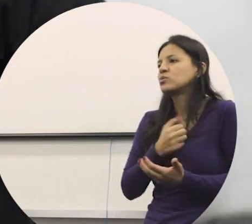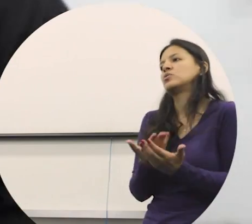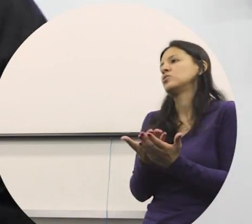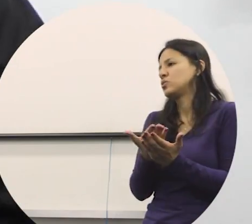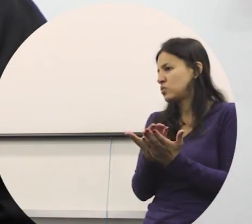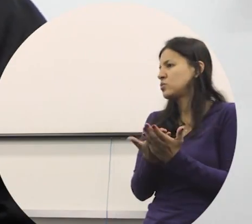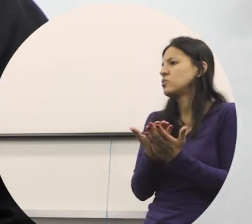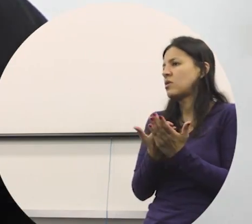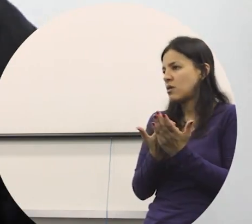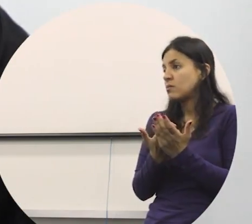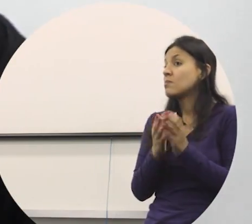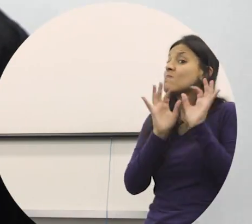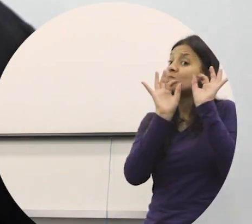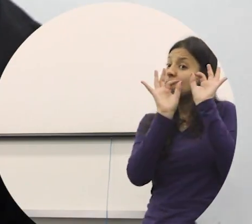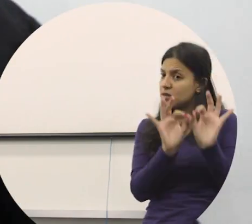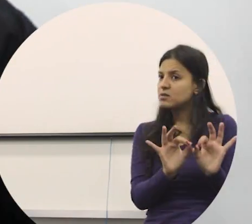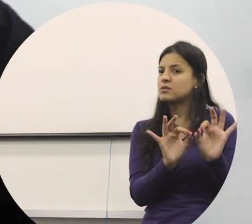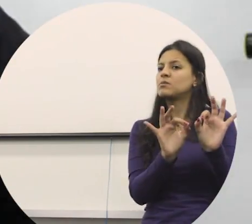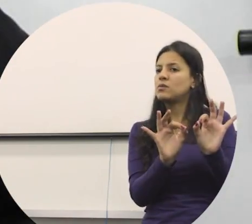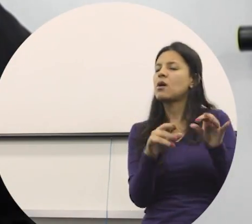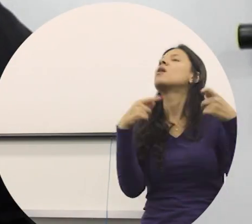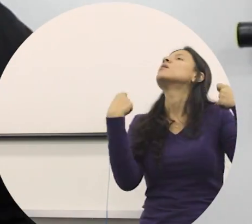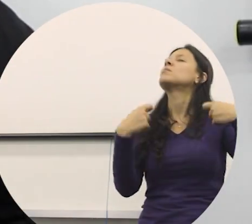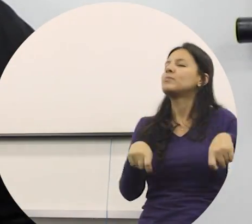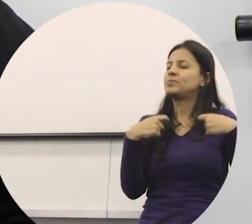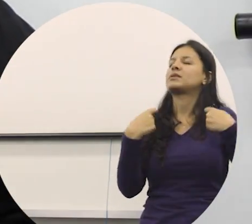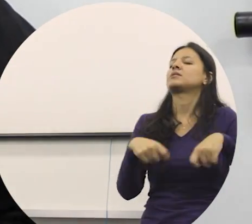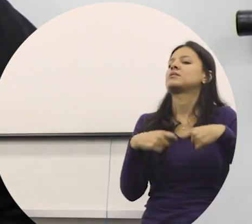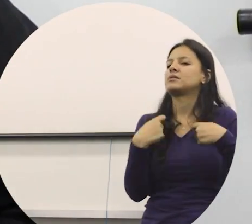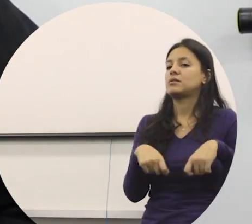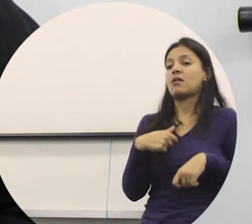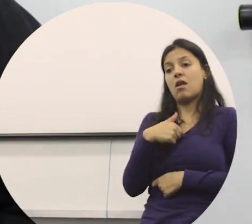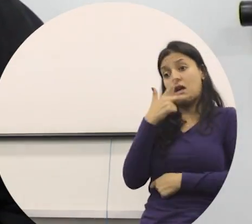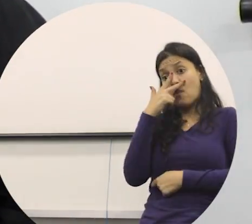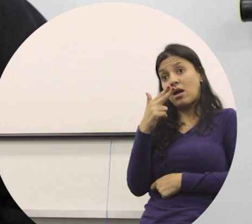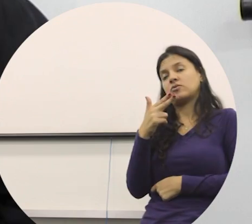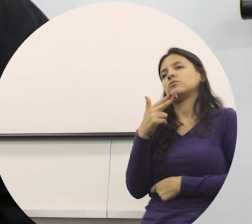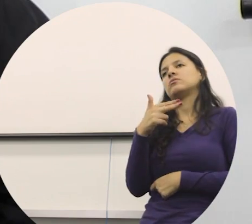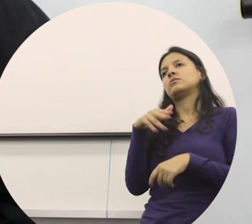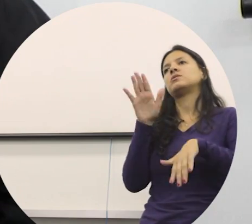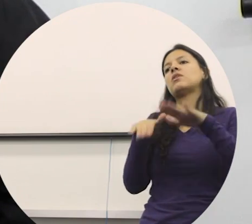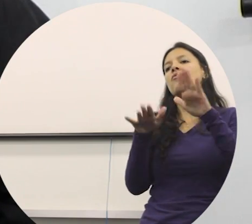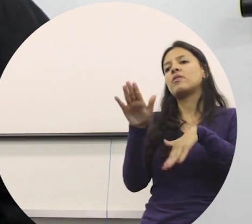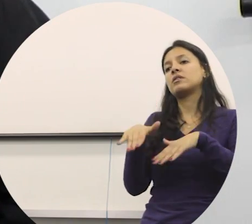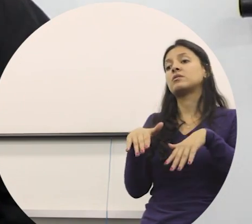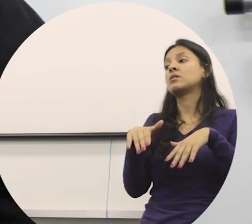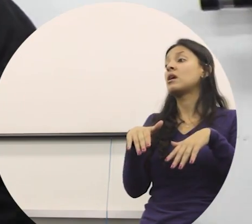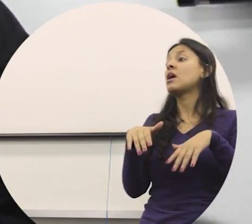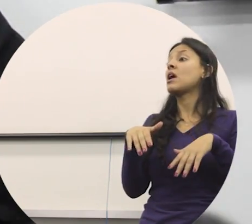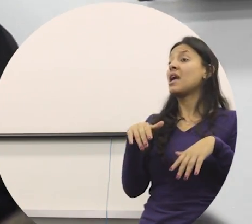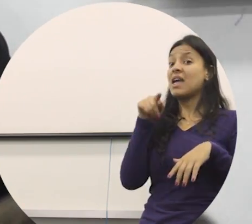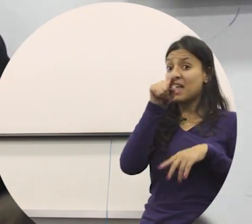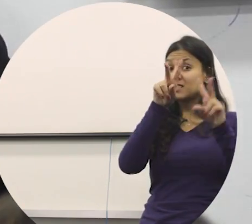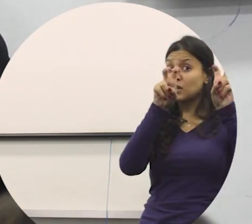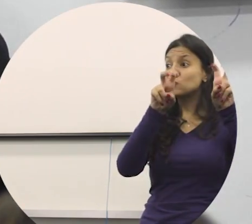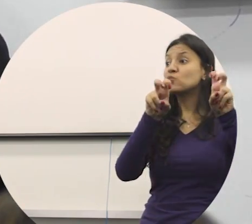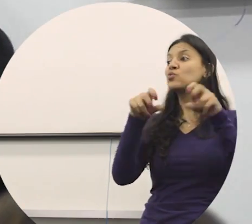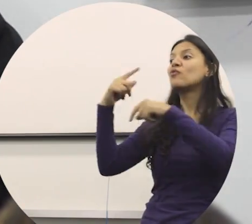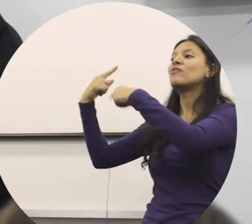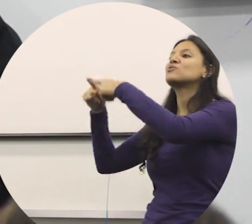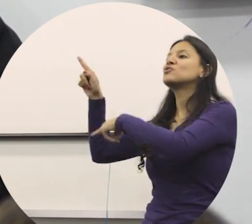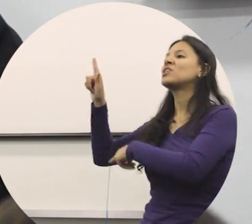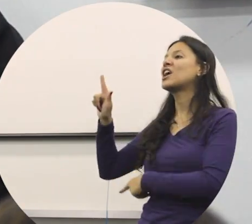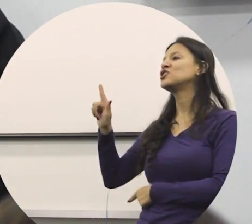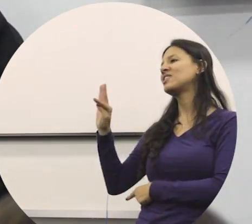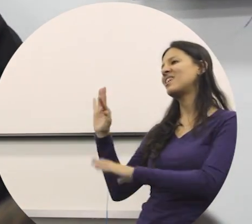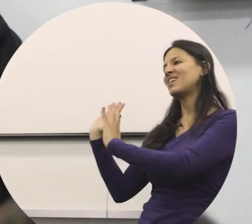estudar. E, de fato, precisa. Eu acho que talvez eu leve este assunto para o GT de Libras, como